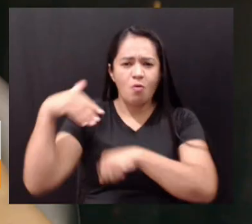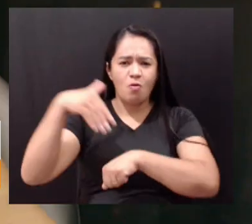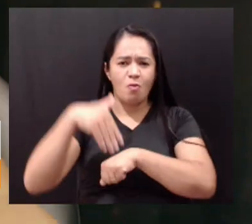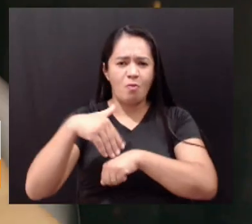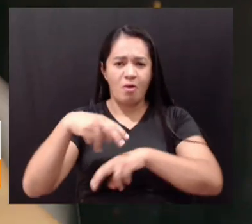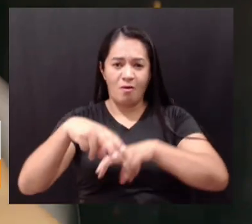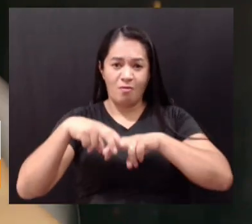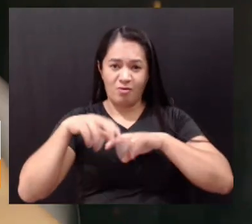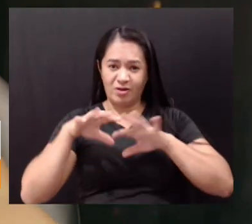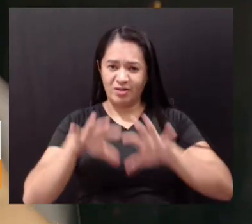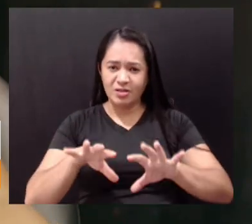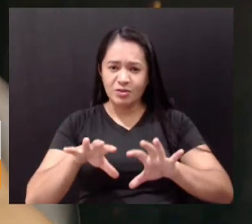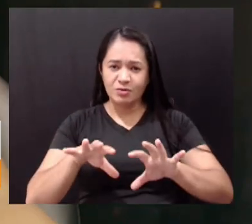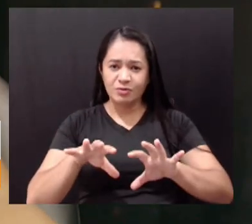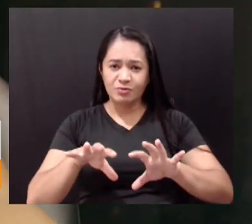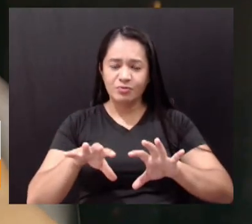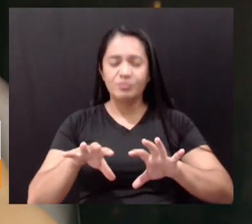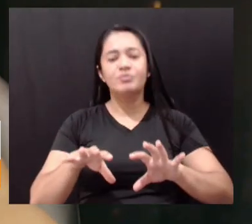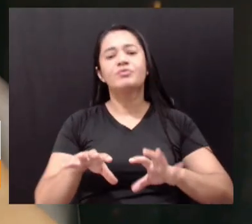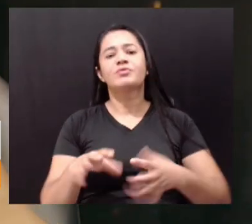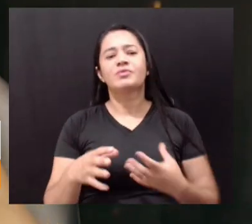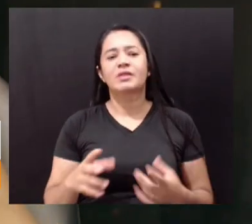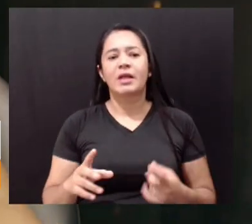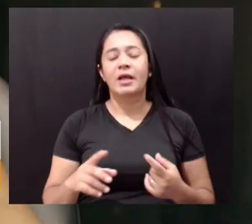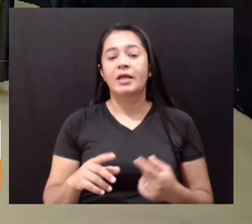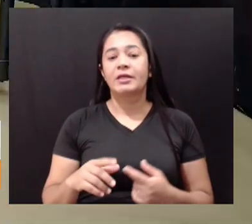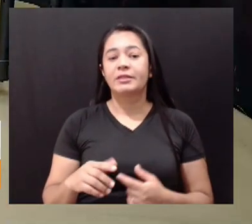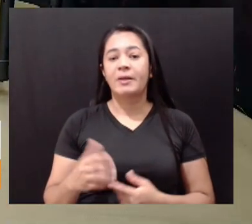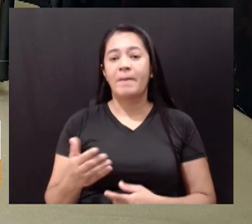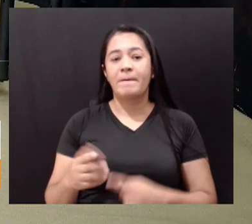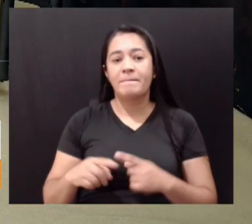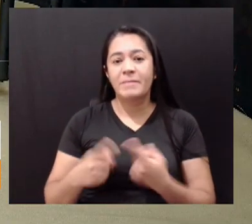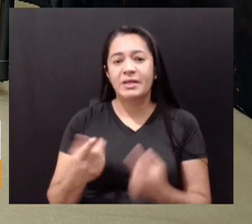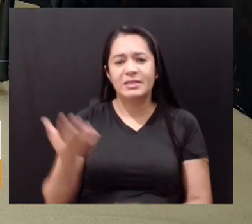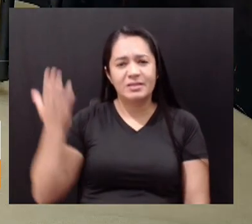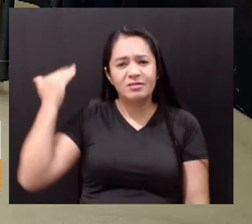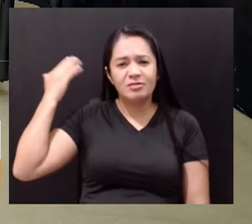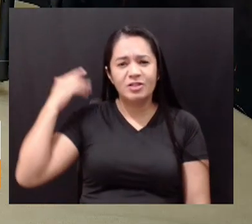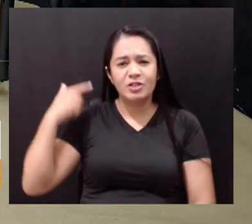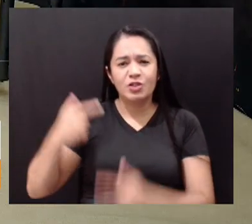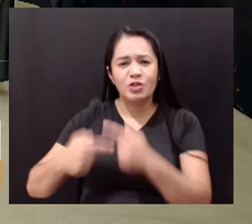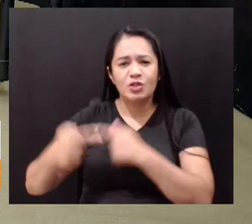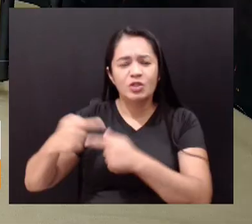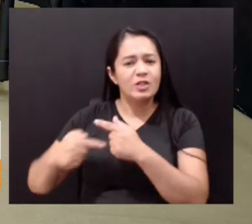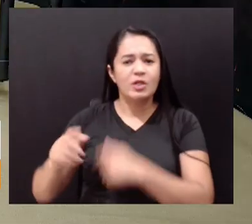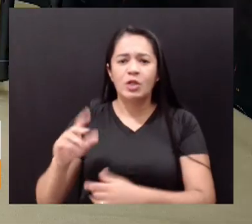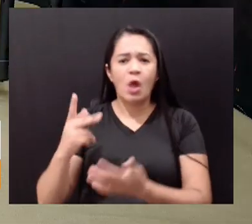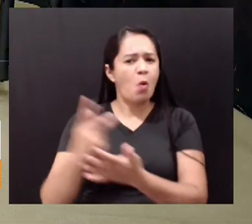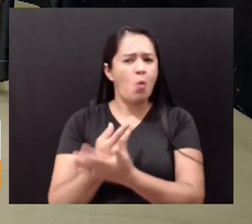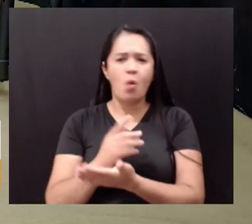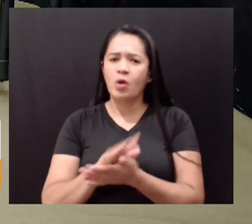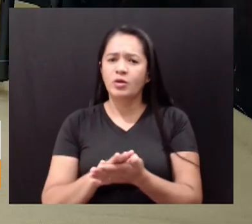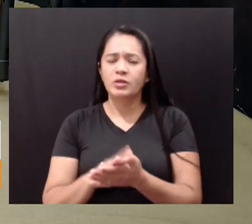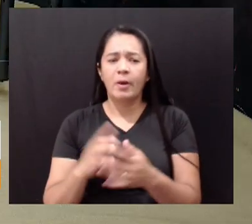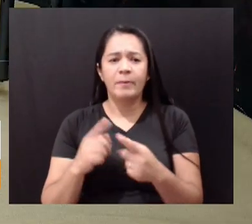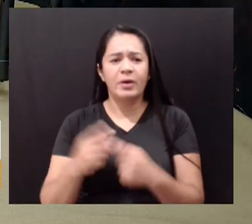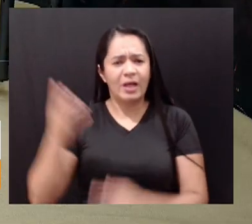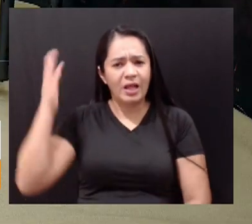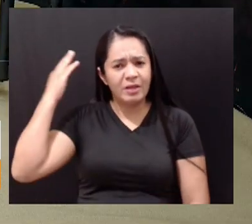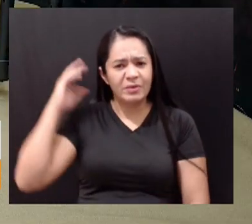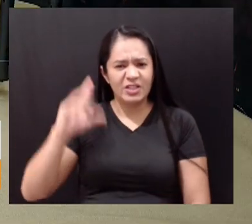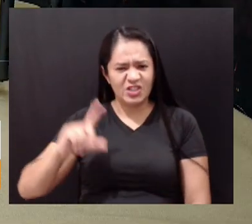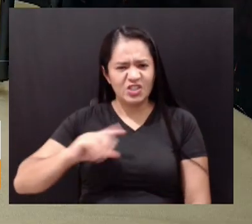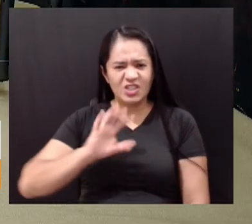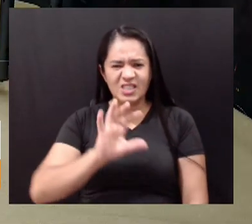isso não aconteceria nas gerações anteriores, Mariana, como é que Hum. é? Antigamente a gente tinha isso, tinha a questão do